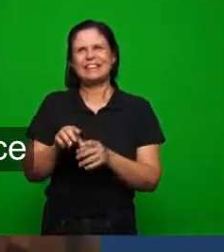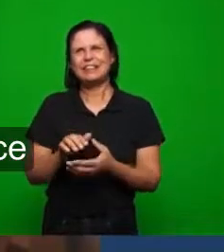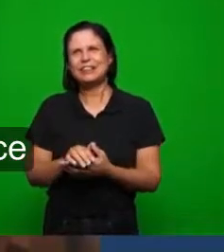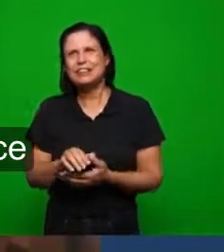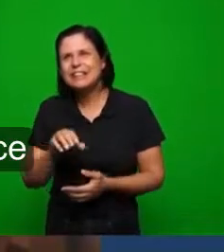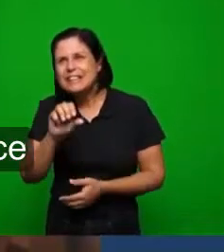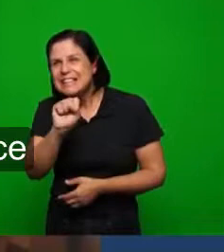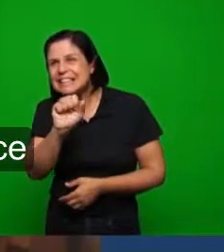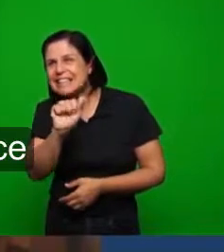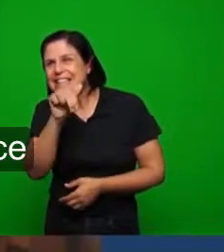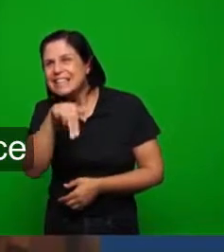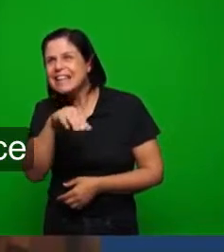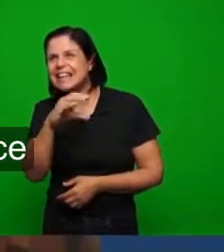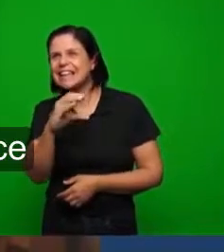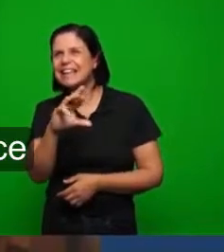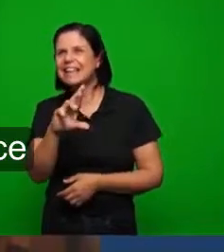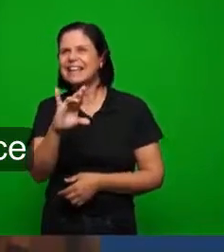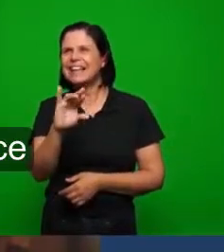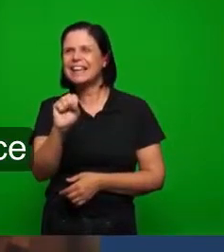Cristóbal.